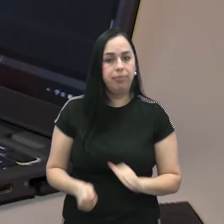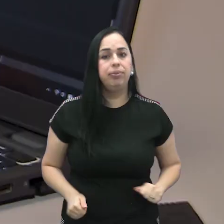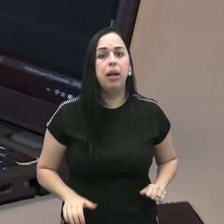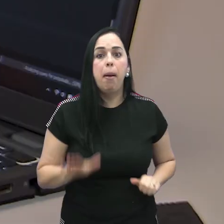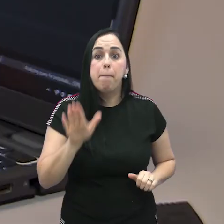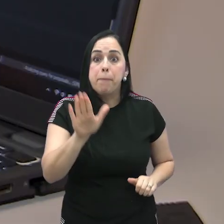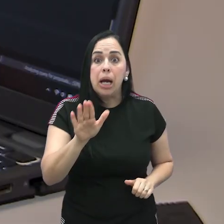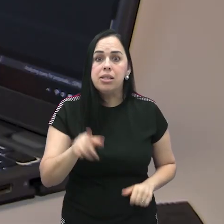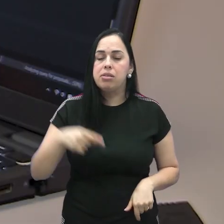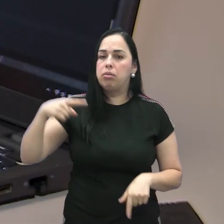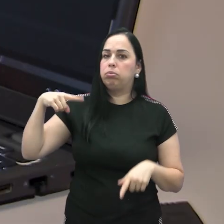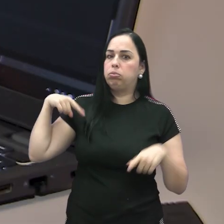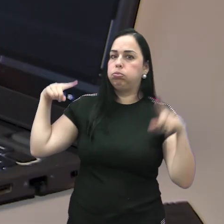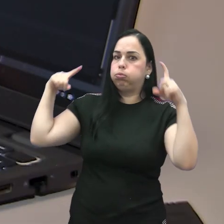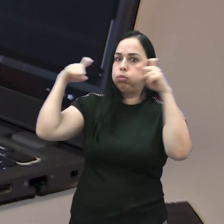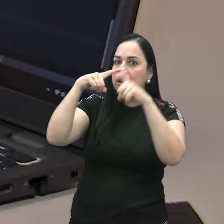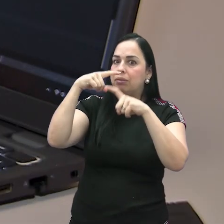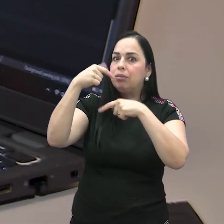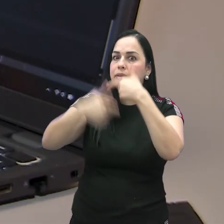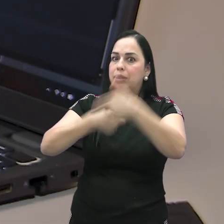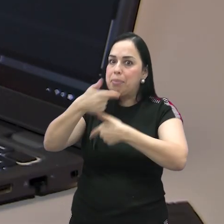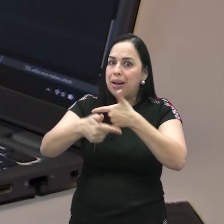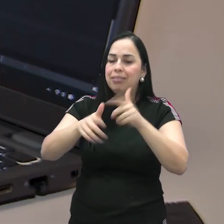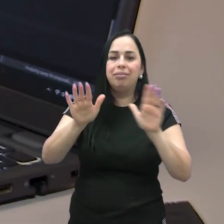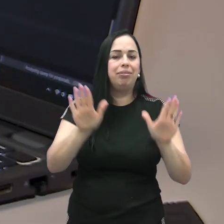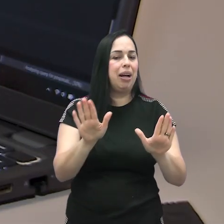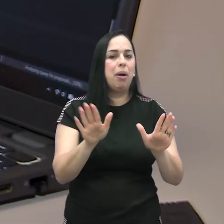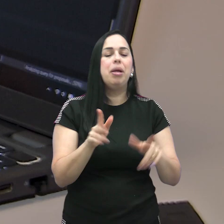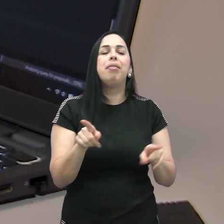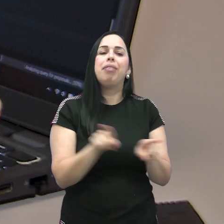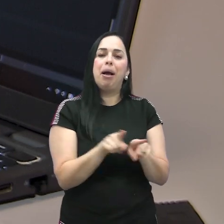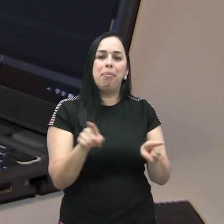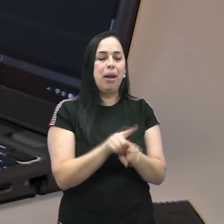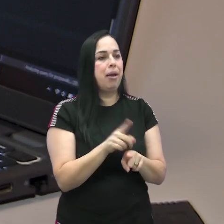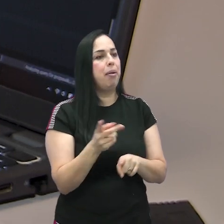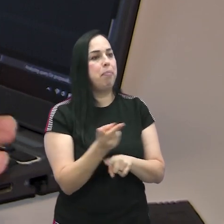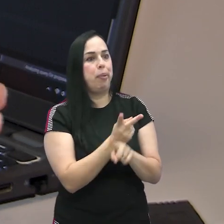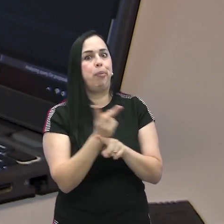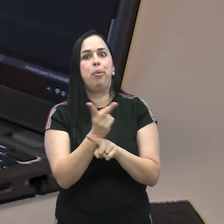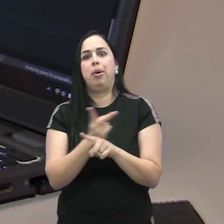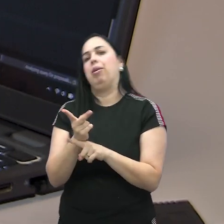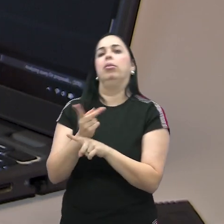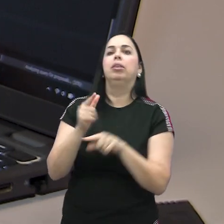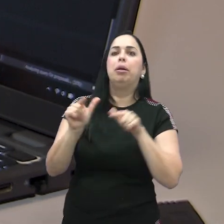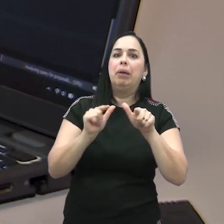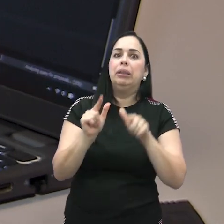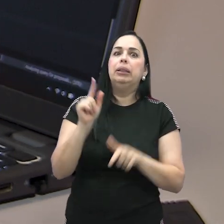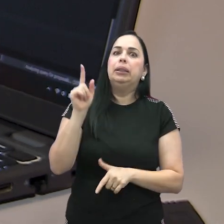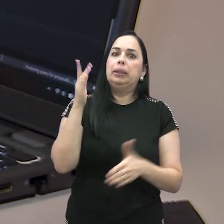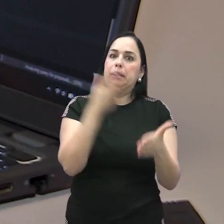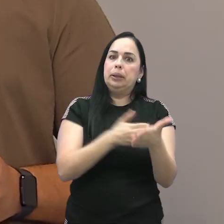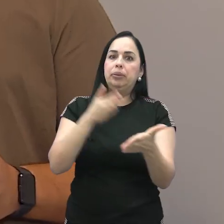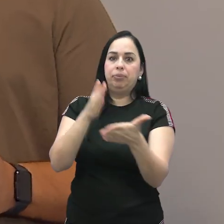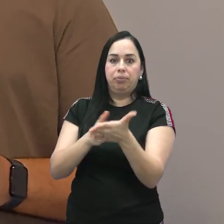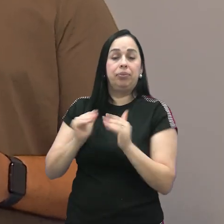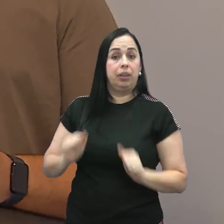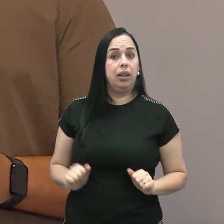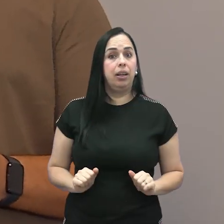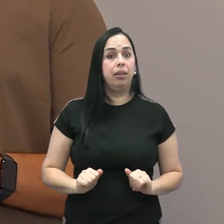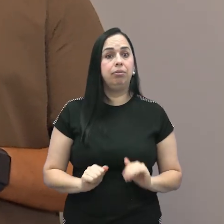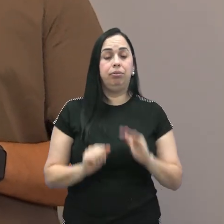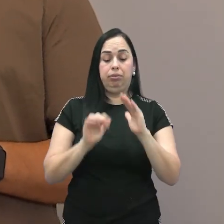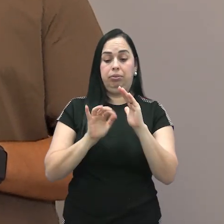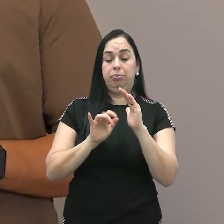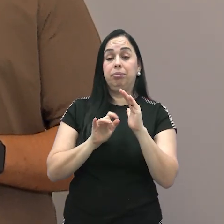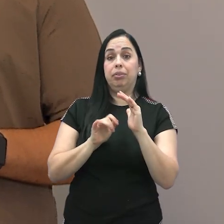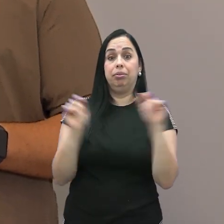processo. Mas não são só as dificuldades no trabalho, mas também dificuldades para arrumar um emprego. E o home